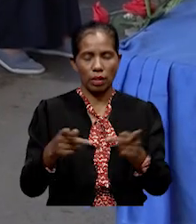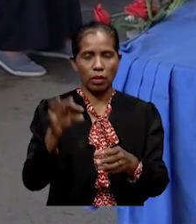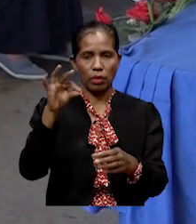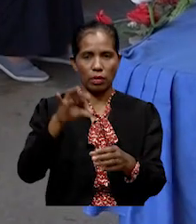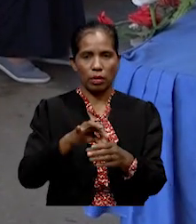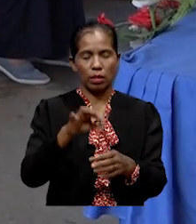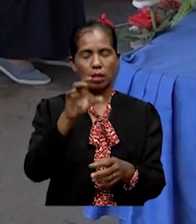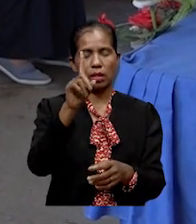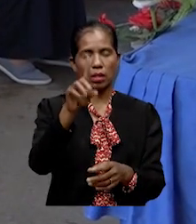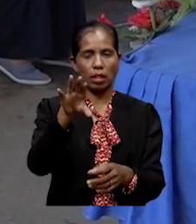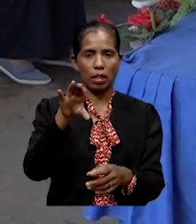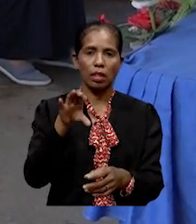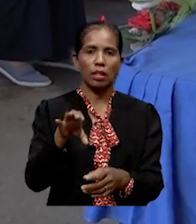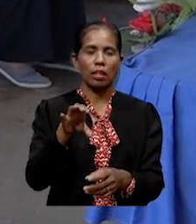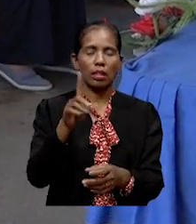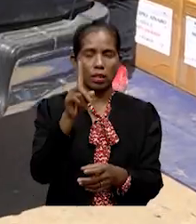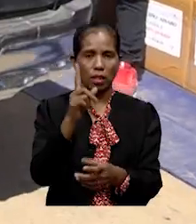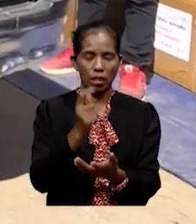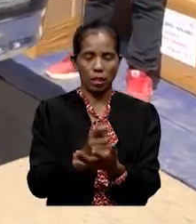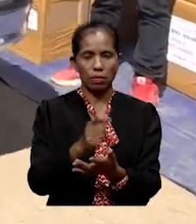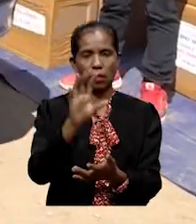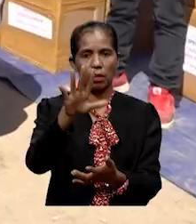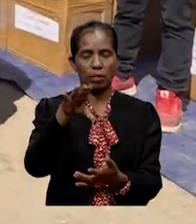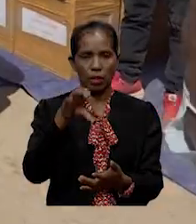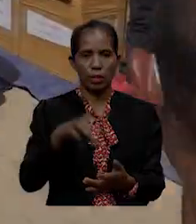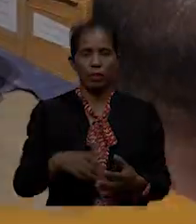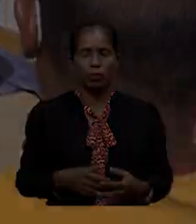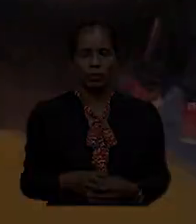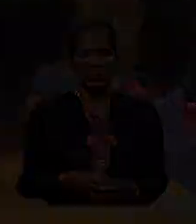Ida Atus Lima. Leopoldina de Carvalho, Dilma Sujeti, GMN.